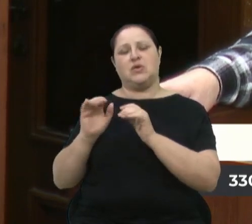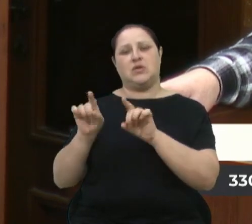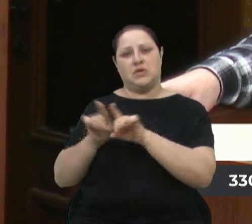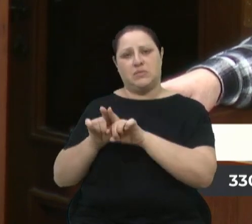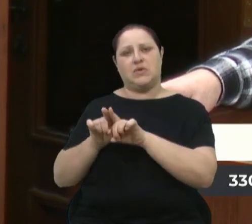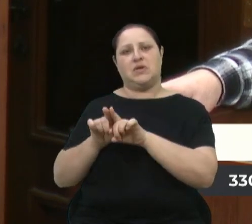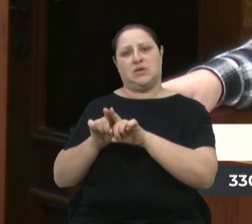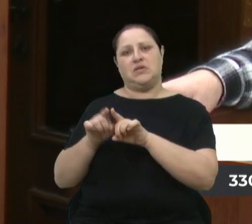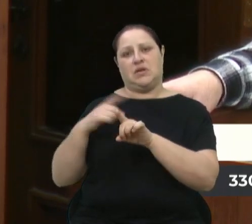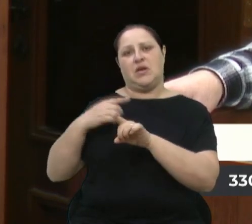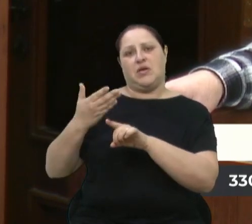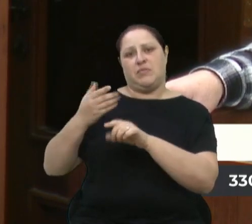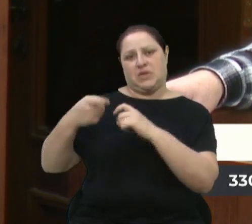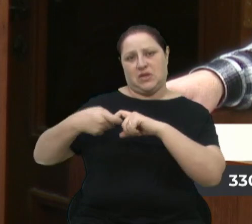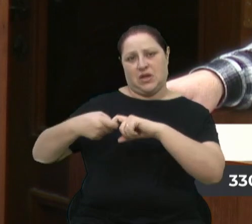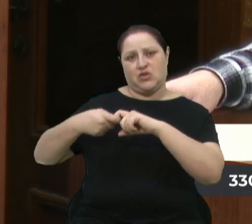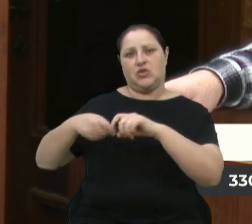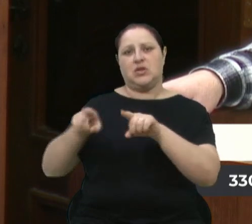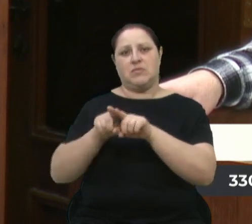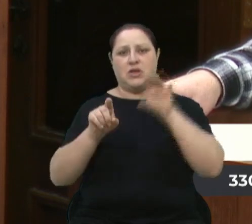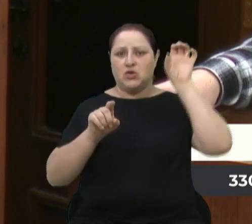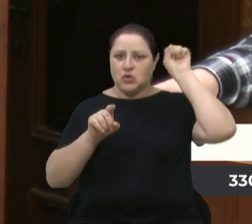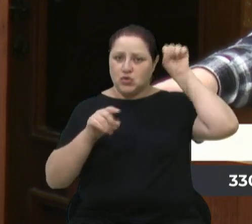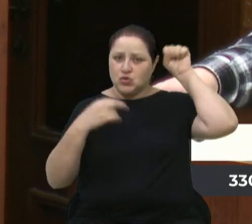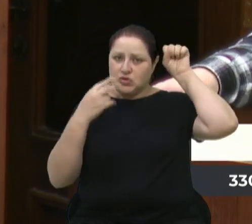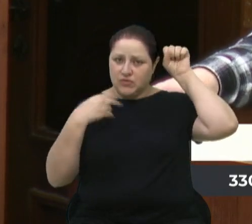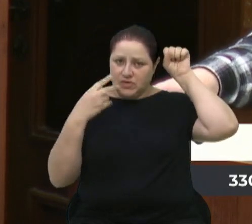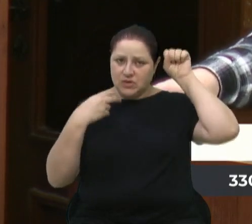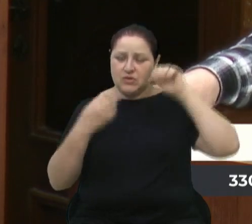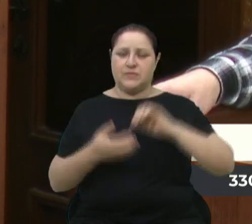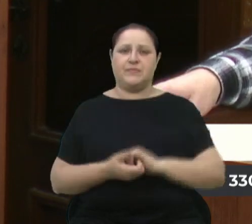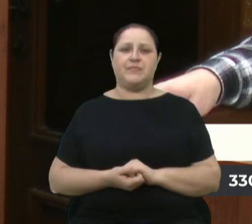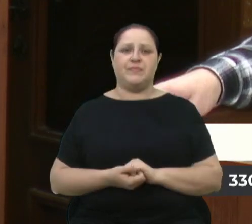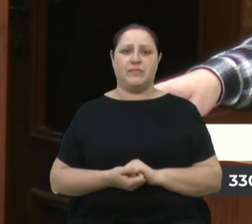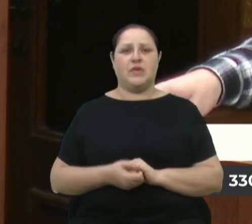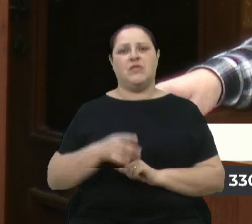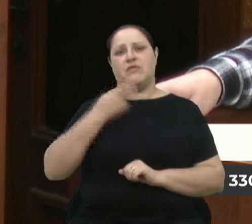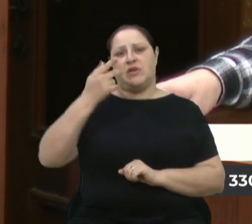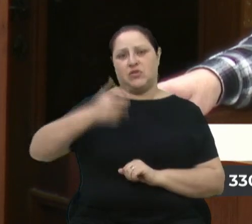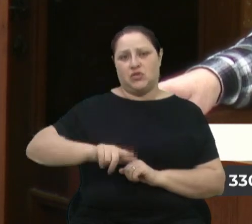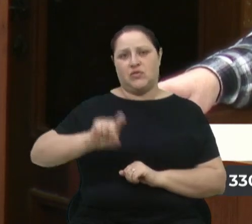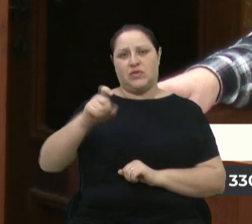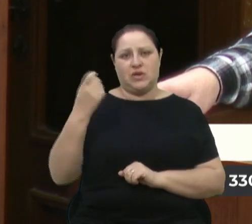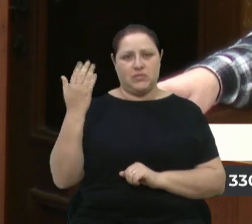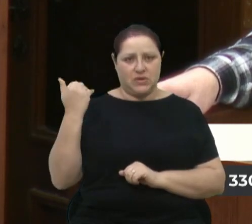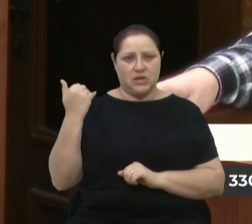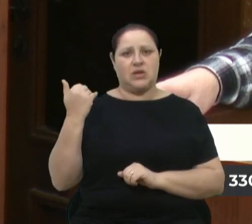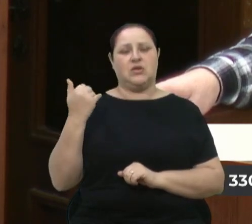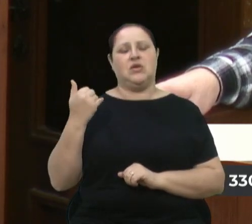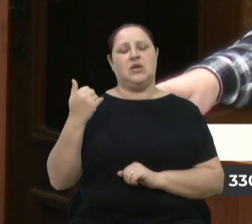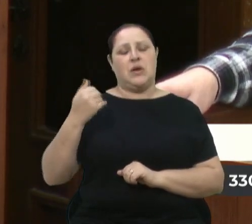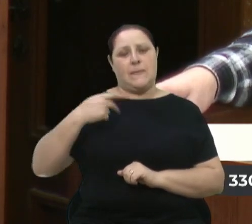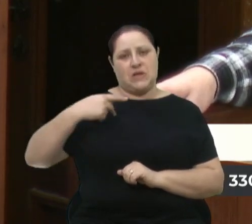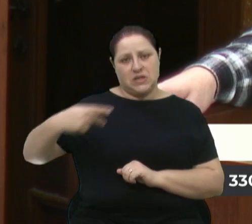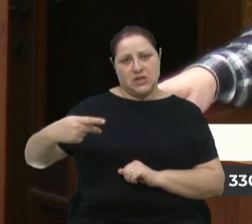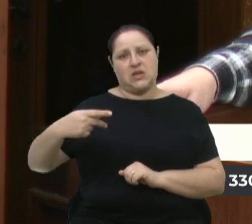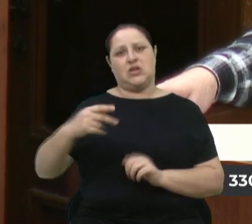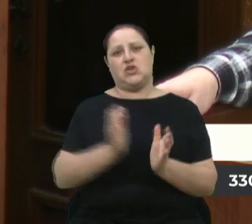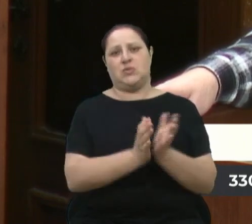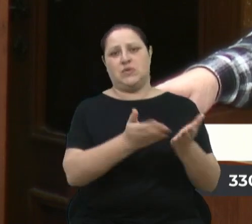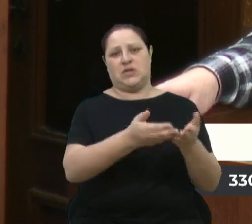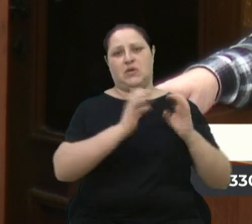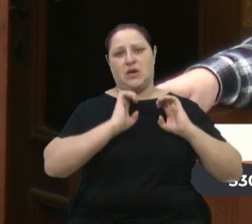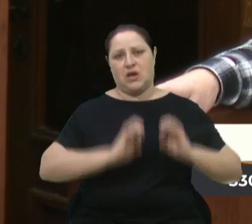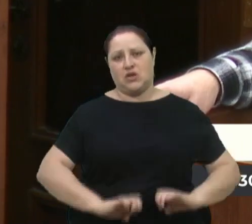e pelo vereador Clóvis Xuxa. Reitero, já fui presidente da Comissão de Ética, avaliando o caso de vários